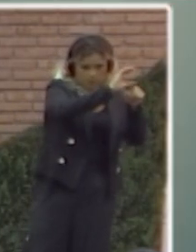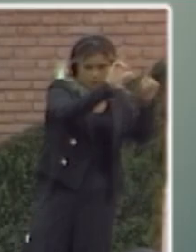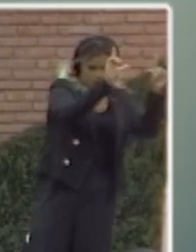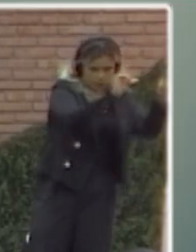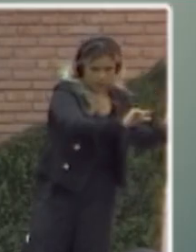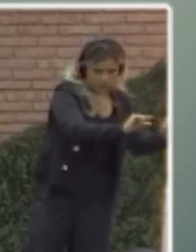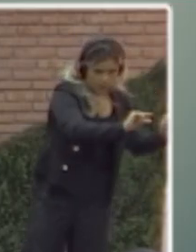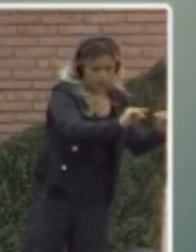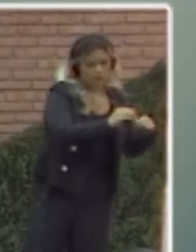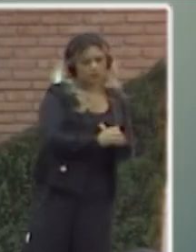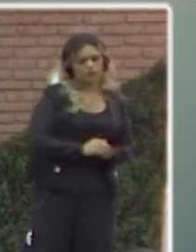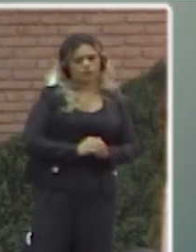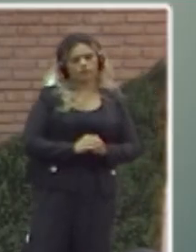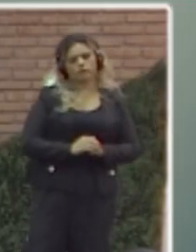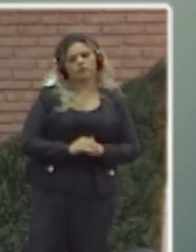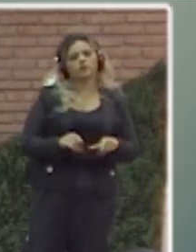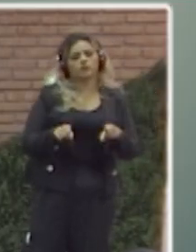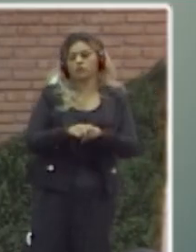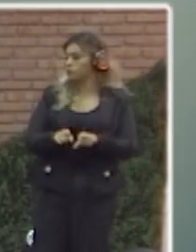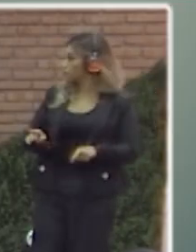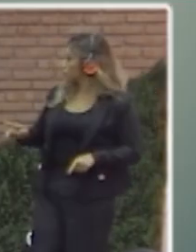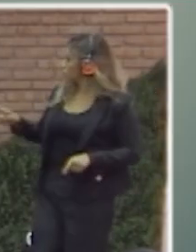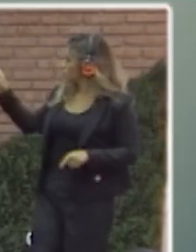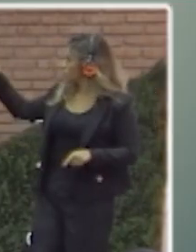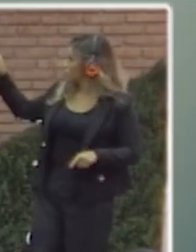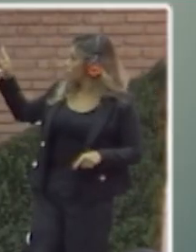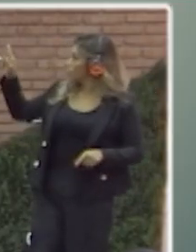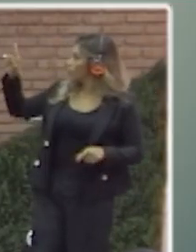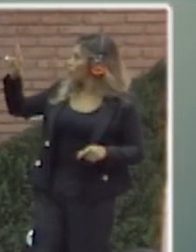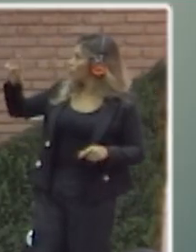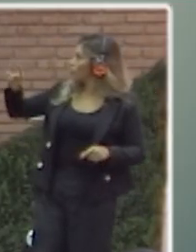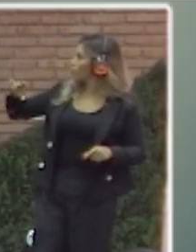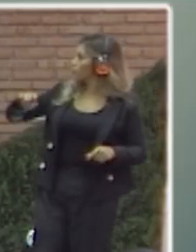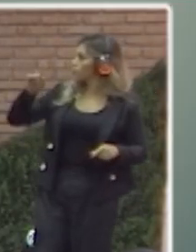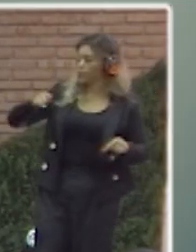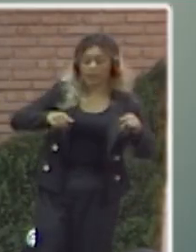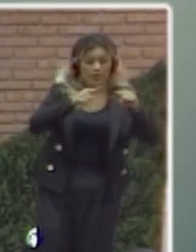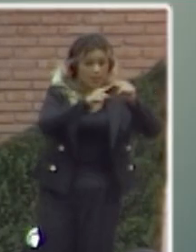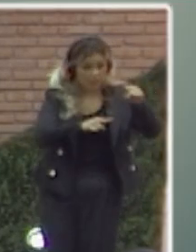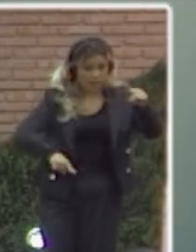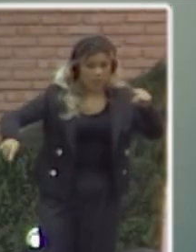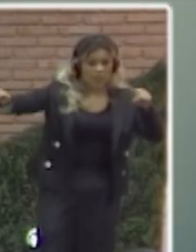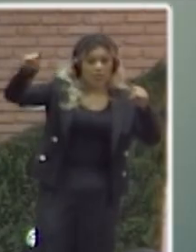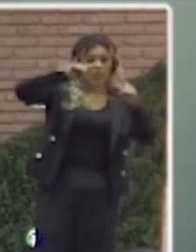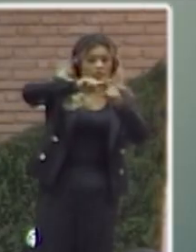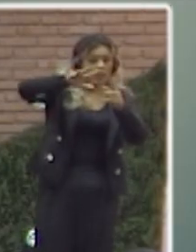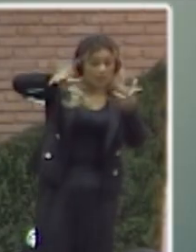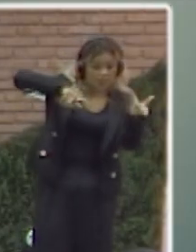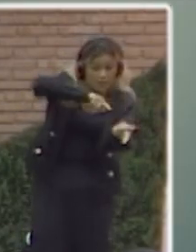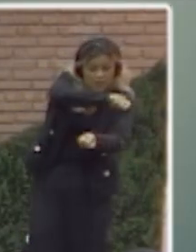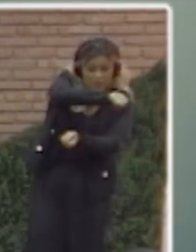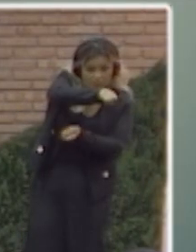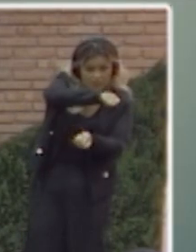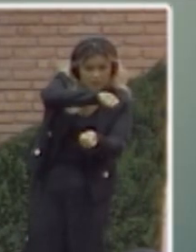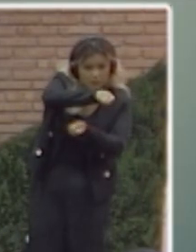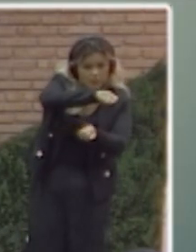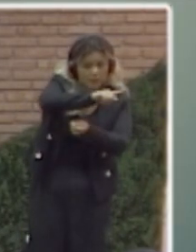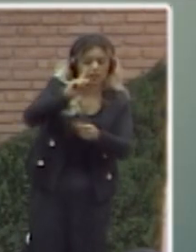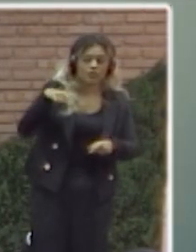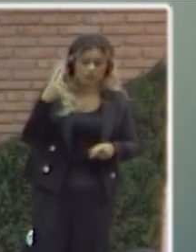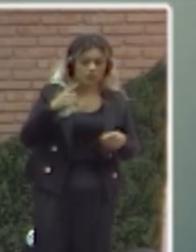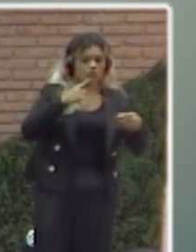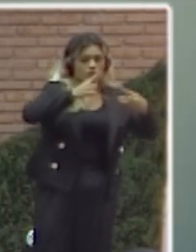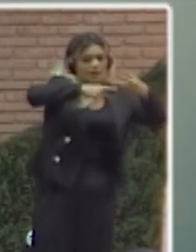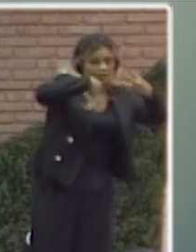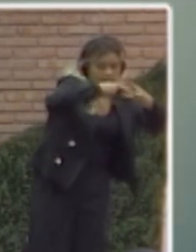footprint. E aqui a gente está falando, não é uma circular economy, a gente está falando que a gente vai reutilizar isso. E aqui